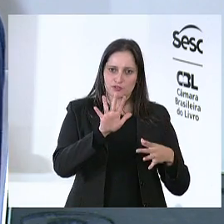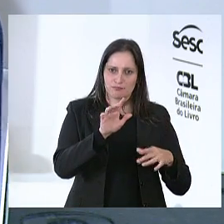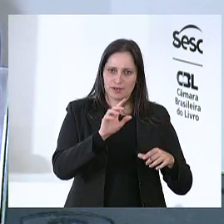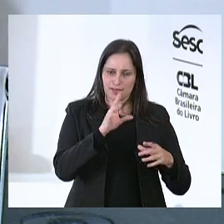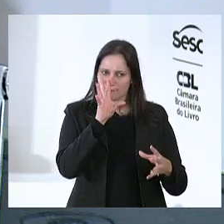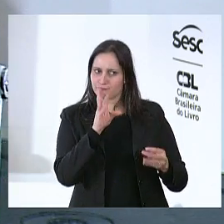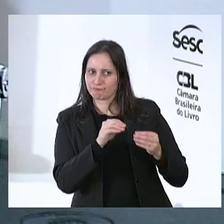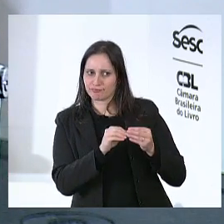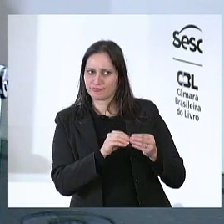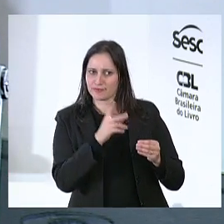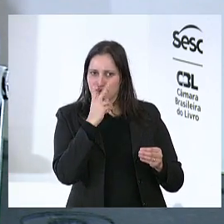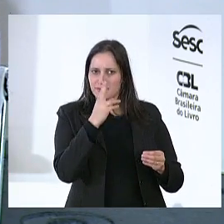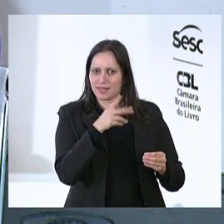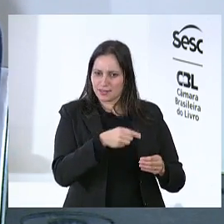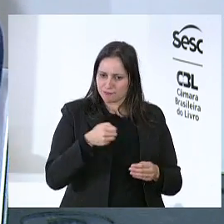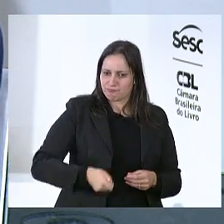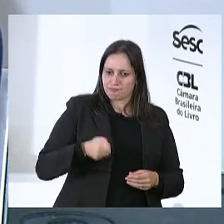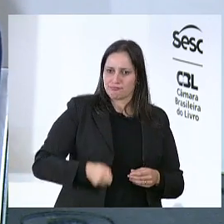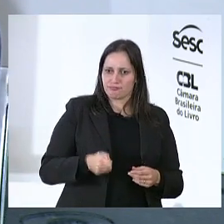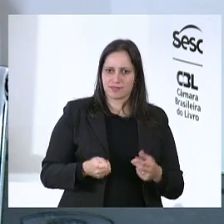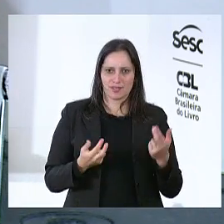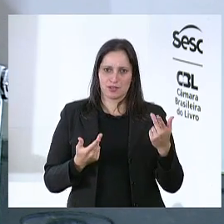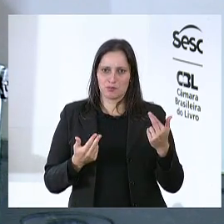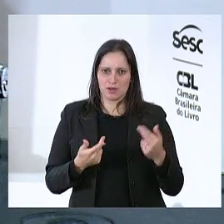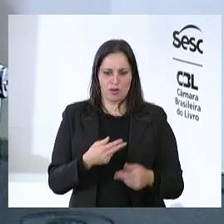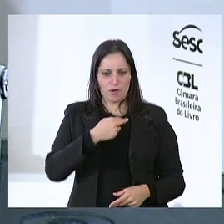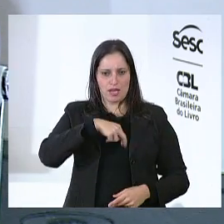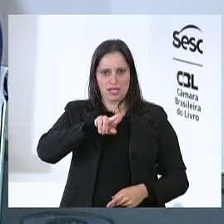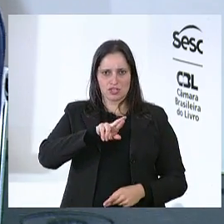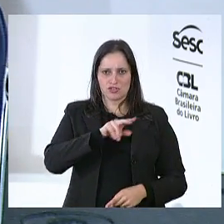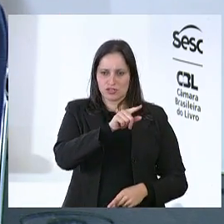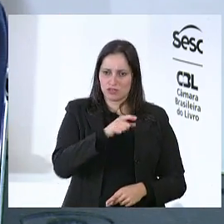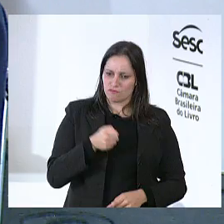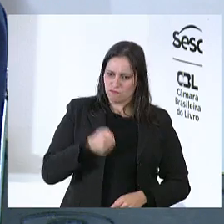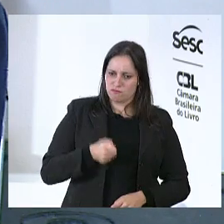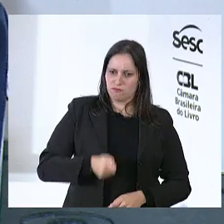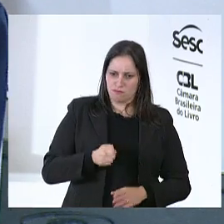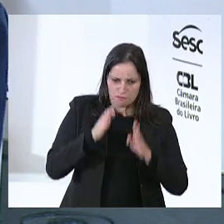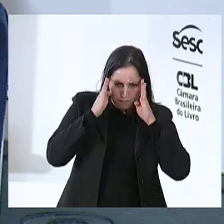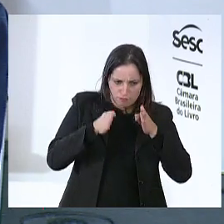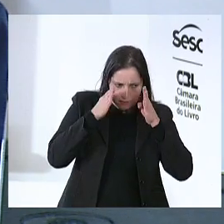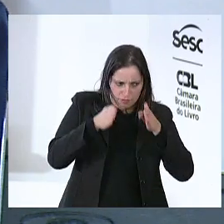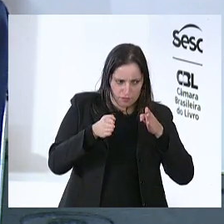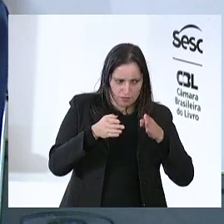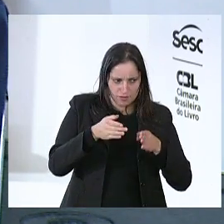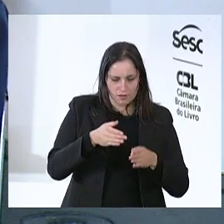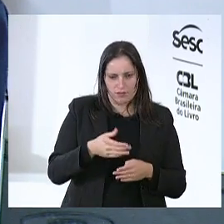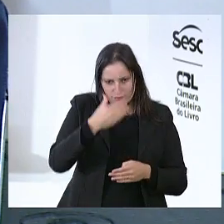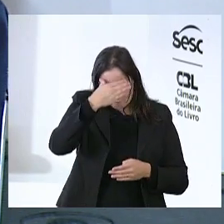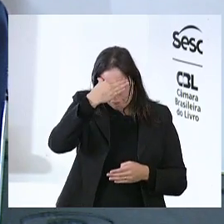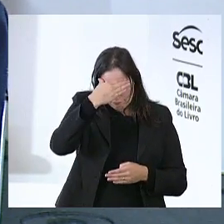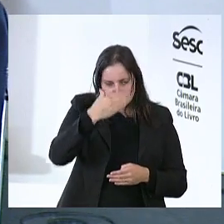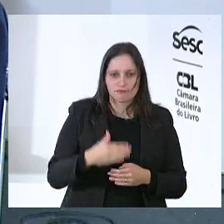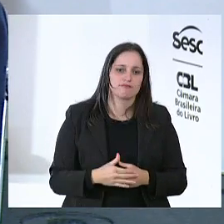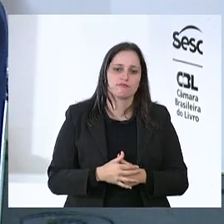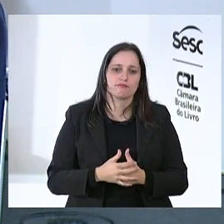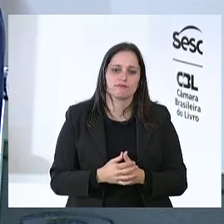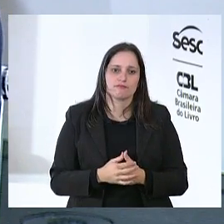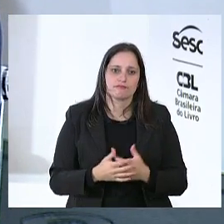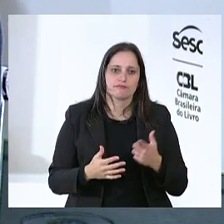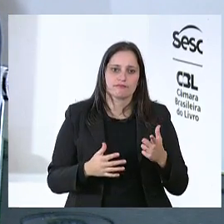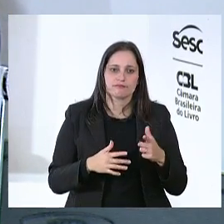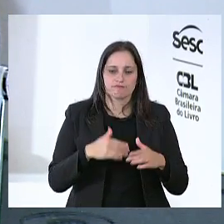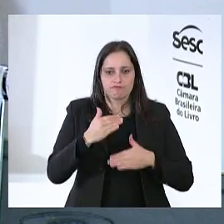dominado por militares e por religiosos fanáticos, um negócio. Quer dizer, a que ponto você pode ter uma